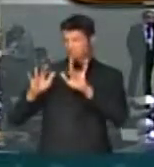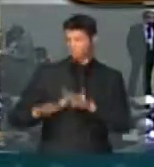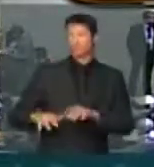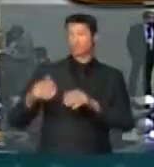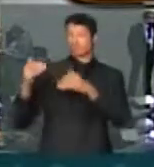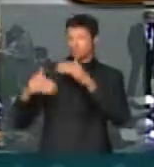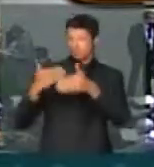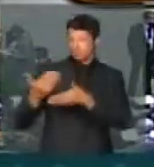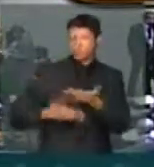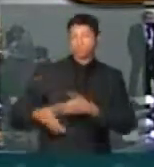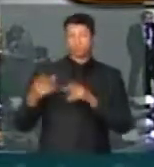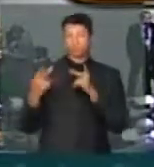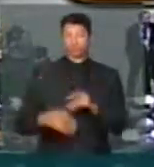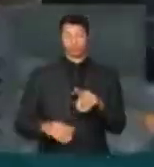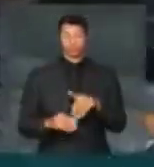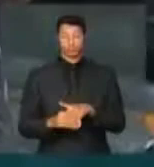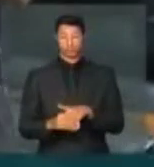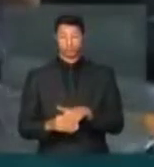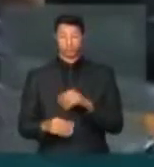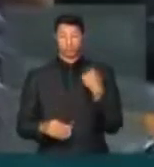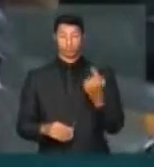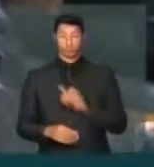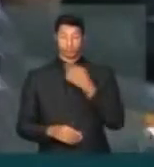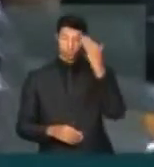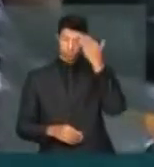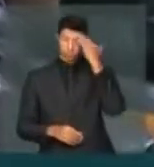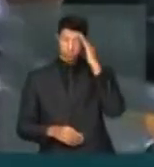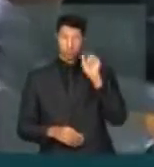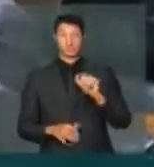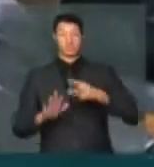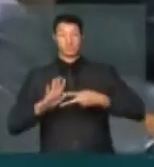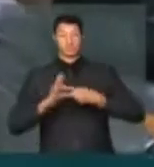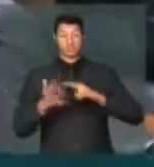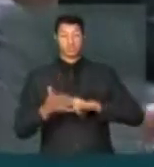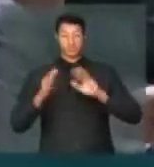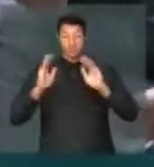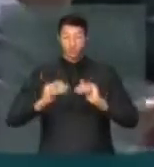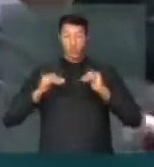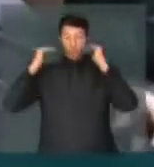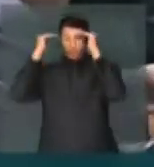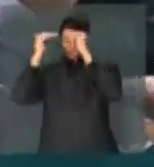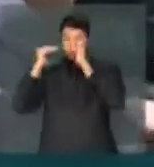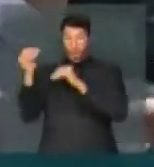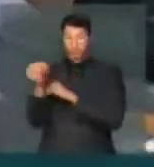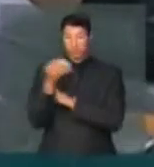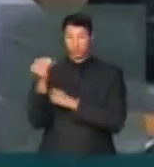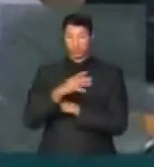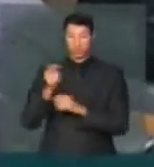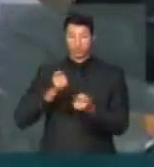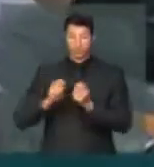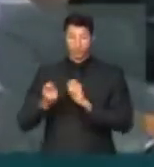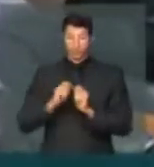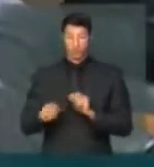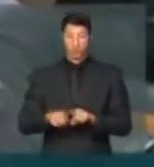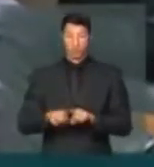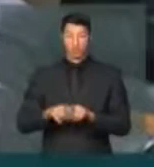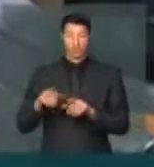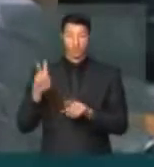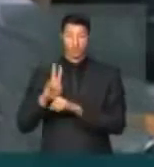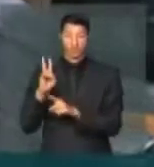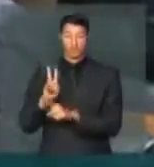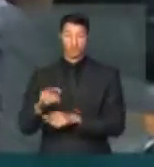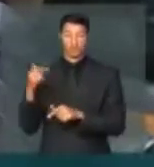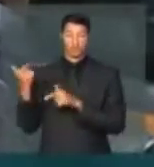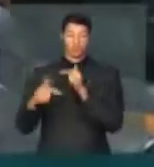do projeto estar aqui em votação. Nós entendemos que significa um avanço, modernização da nossa economia e proteção